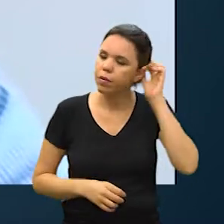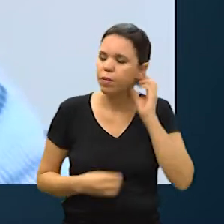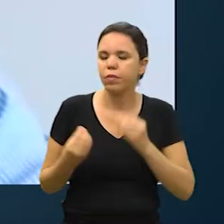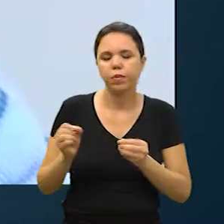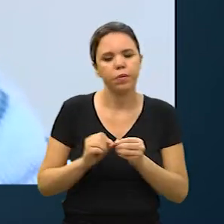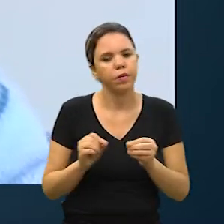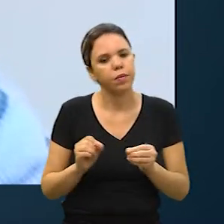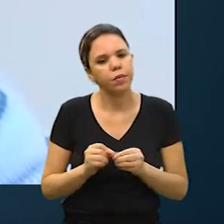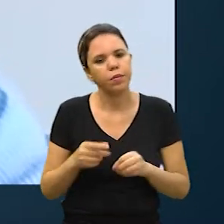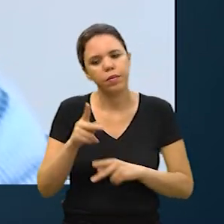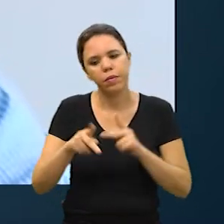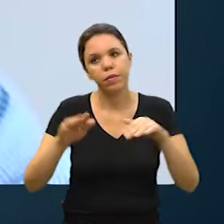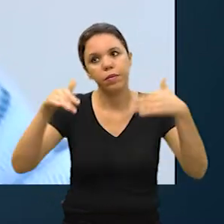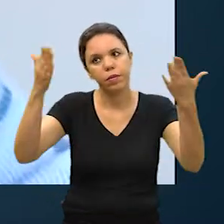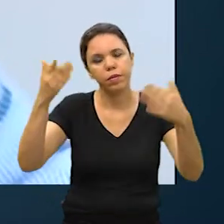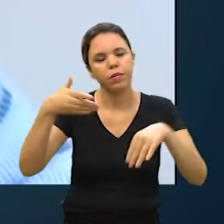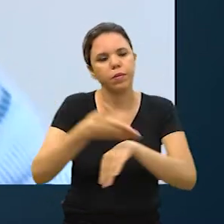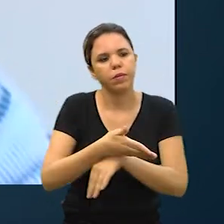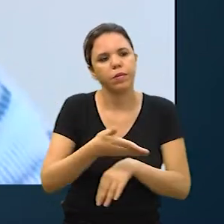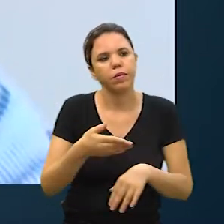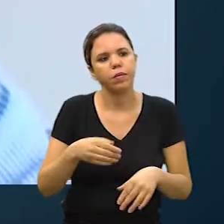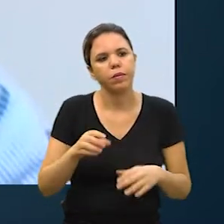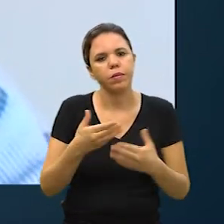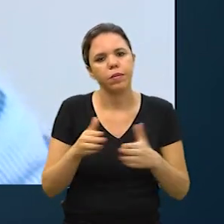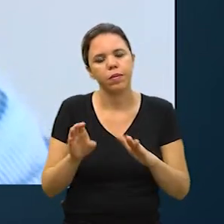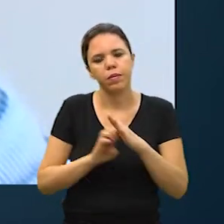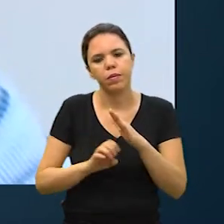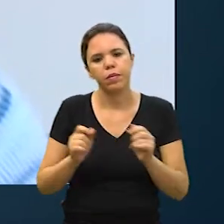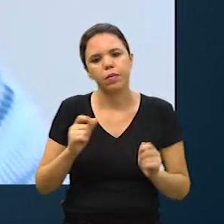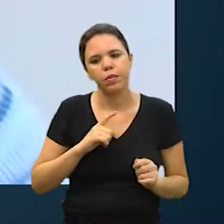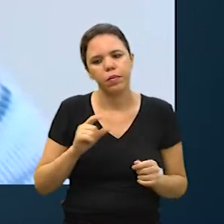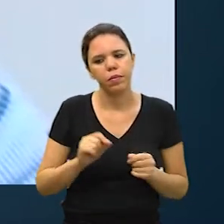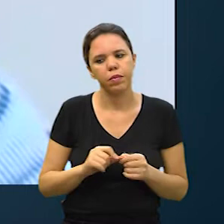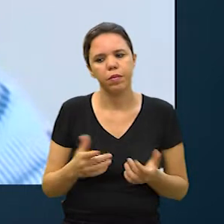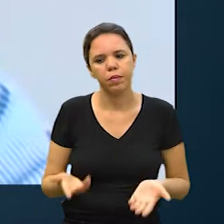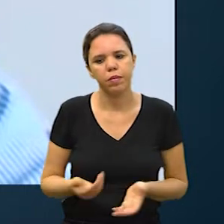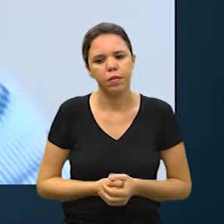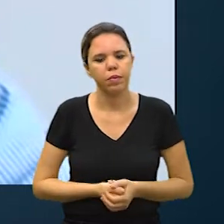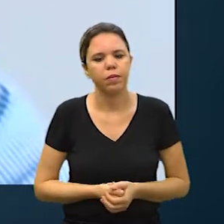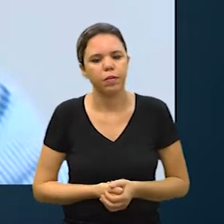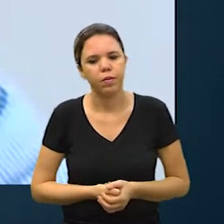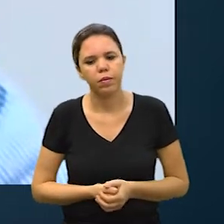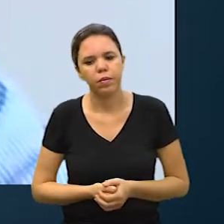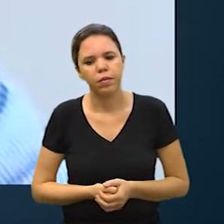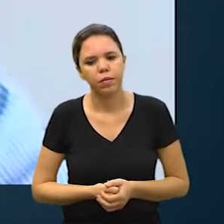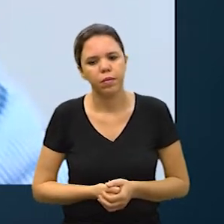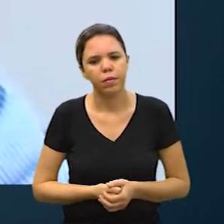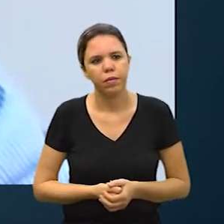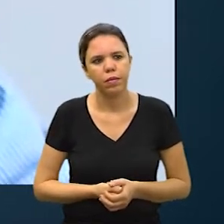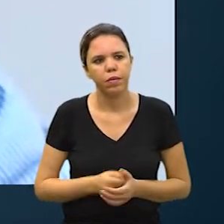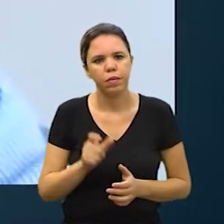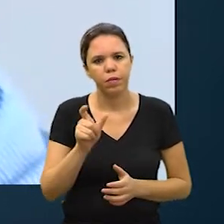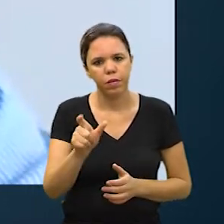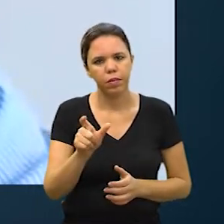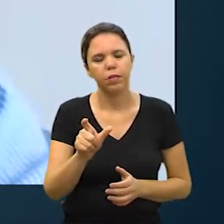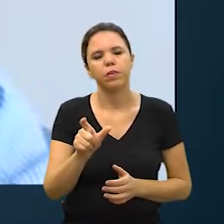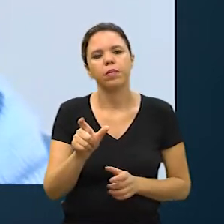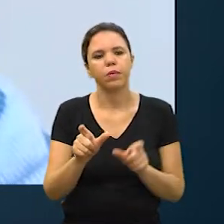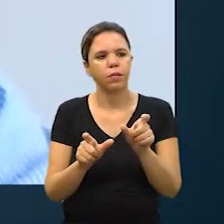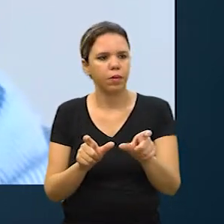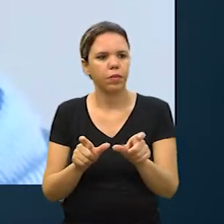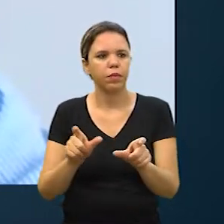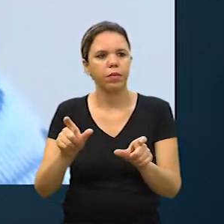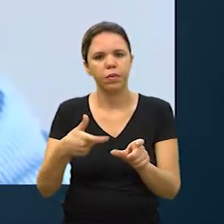é que pode uma pessoa de fora pode abrir uma empresa, se tem que ter o cartão Visa local,